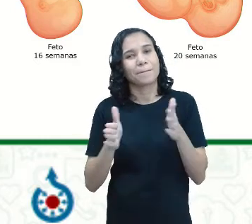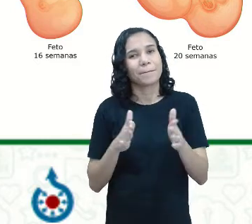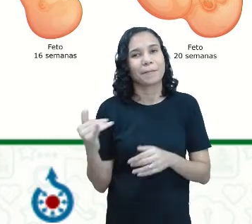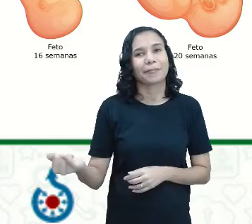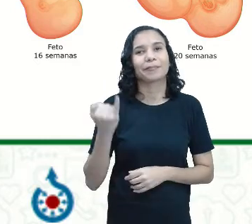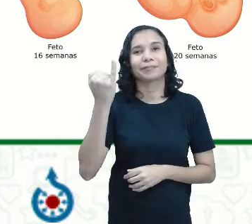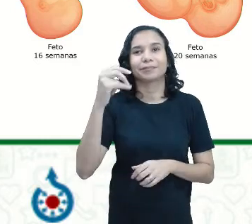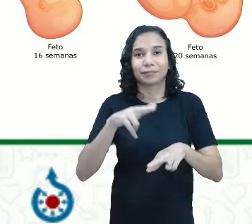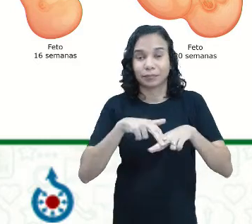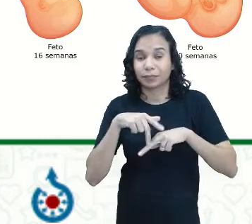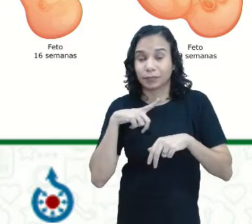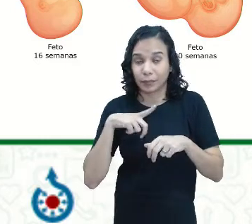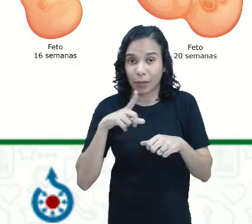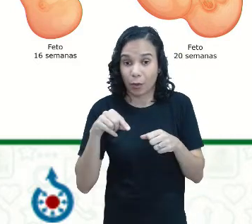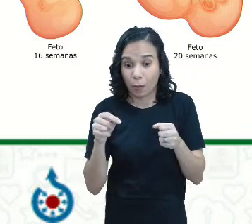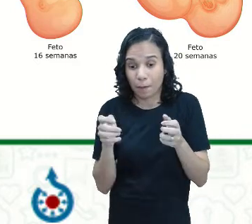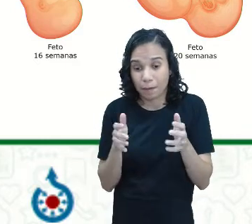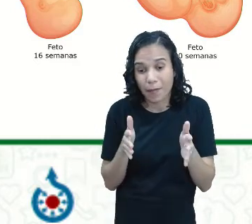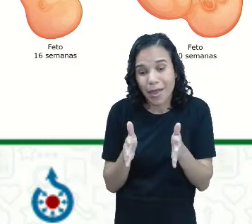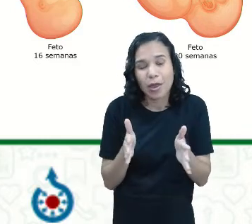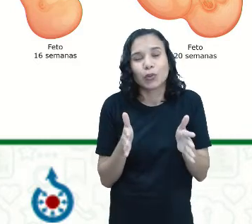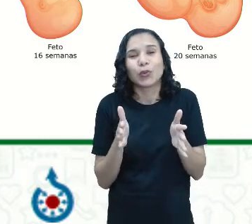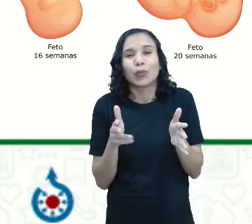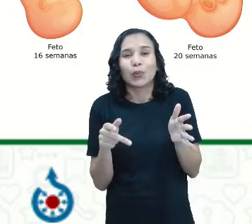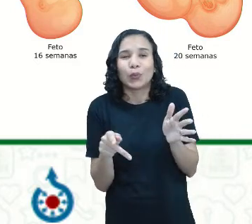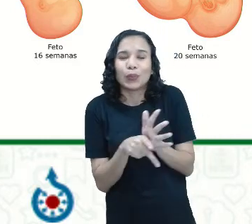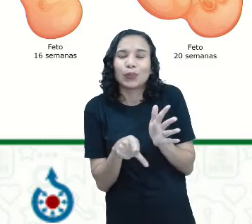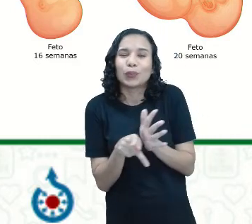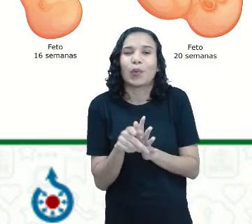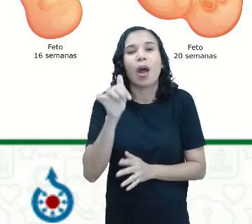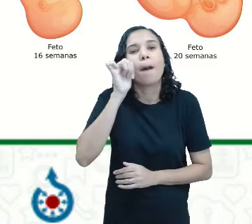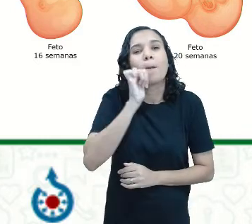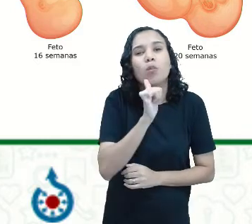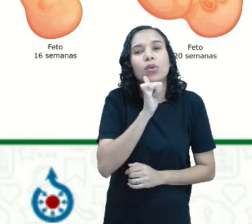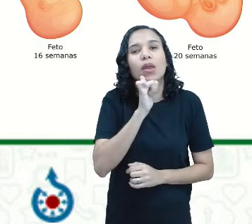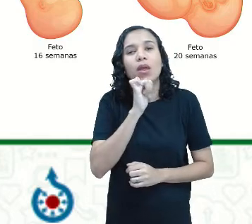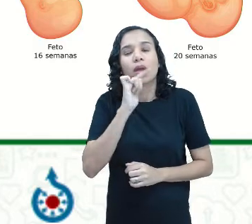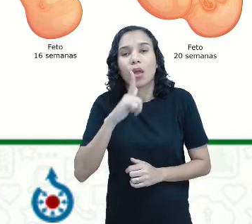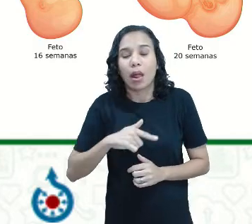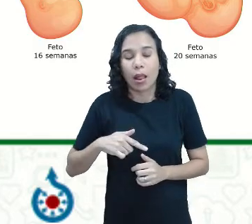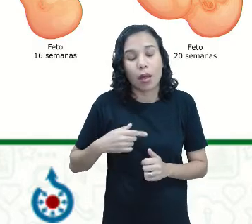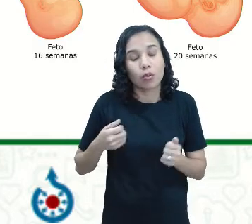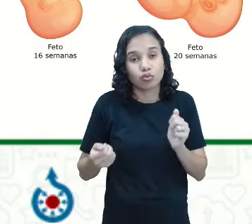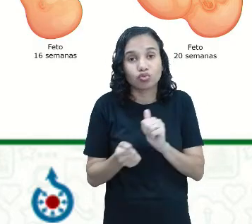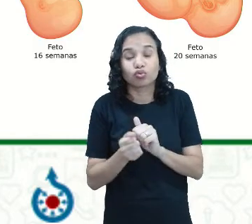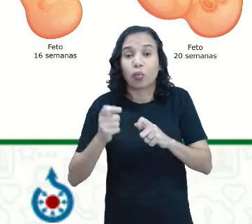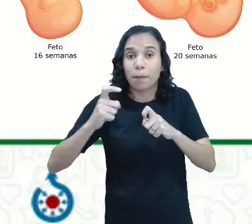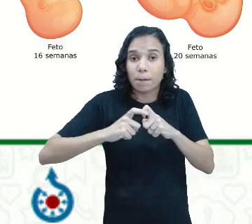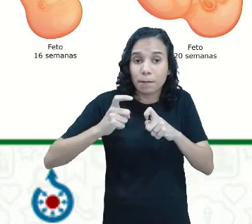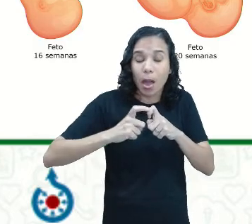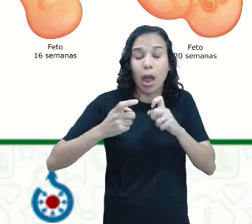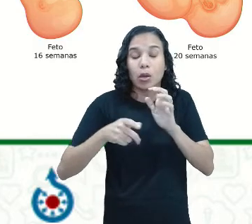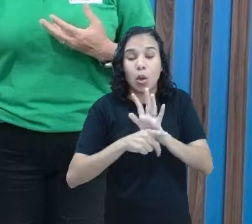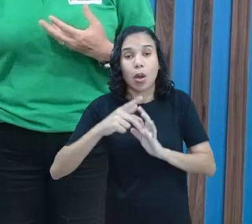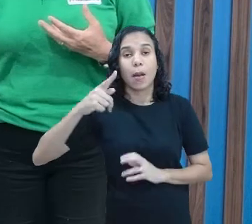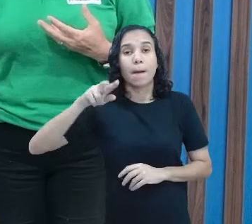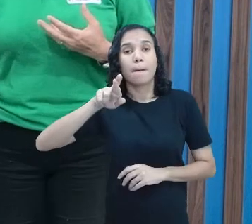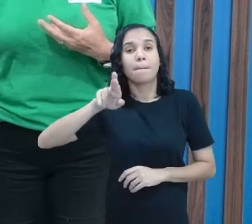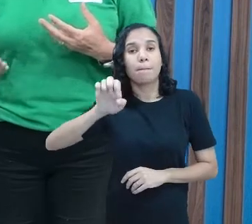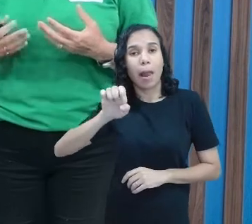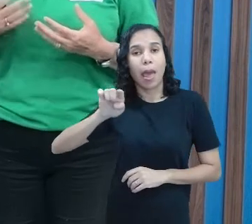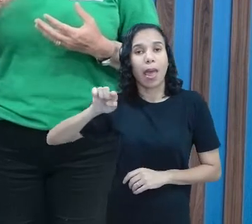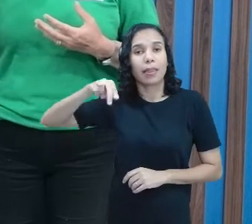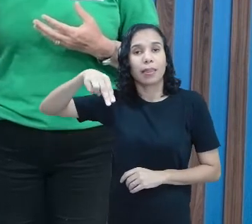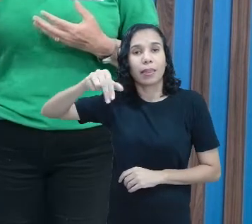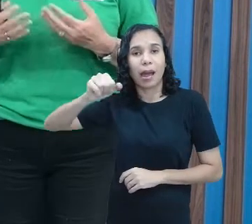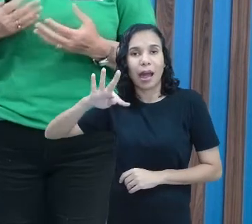porque é aquela fase que a mulher vai ser acompanhada pelo médico